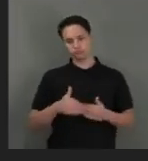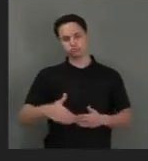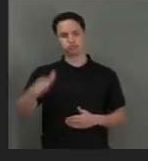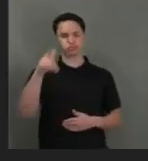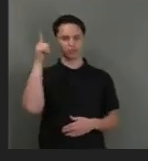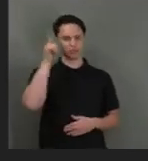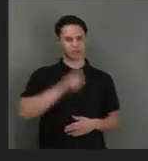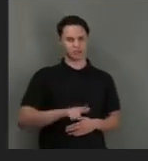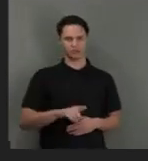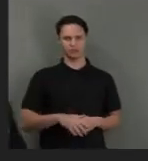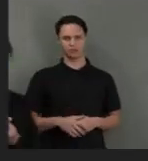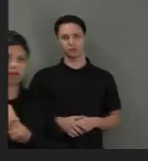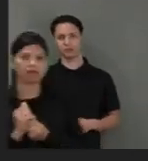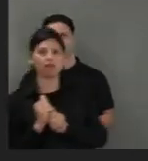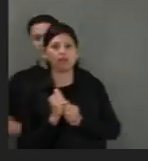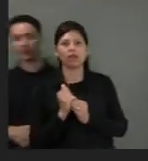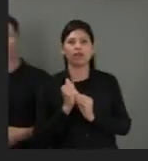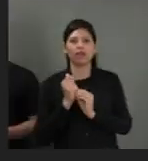uma devida